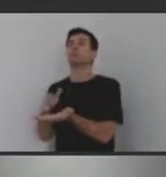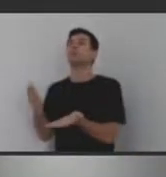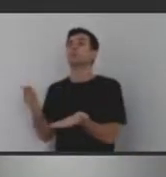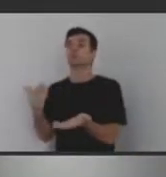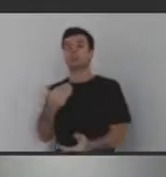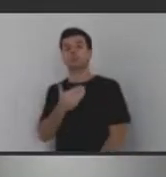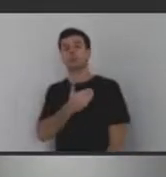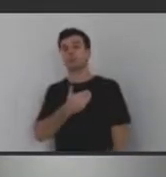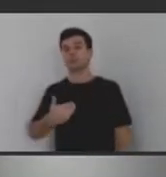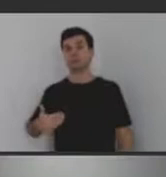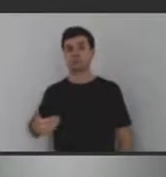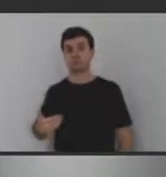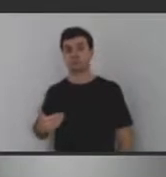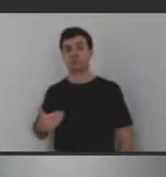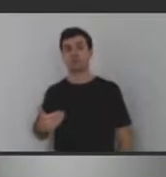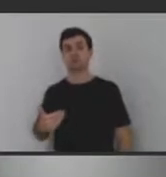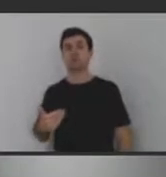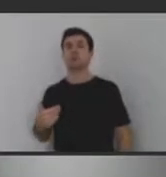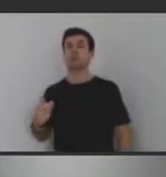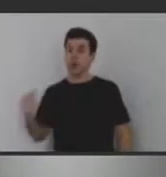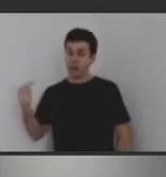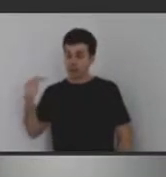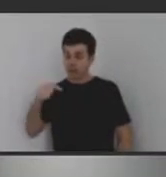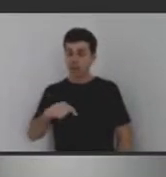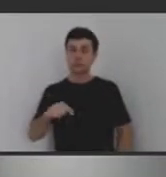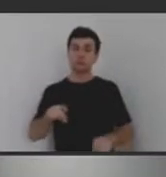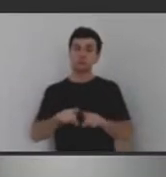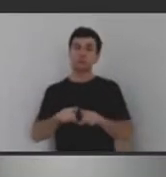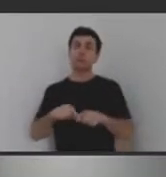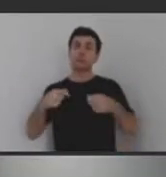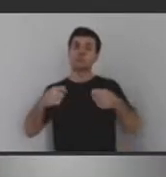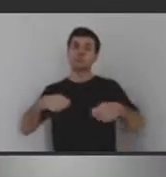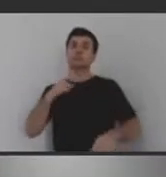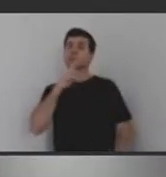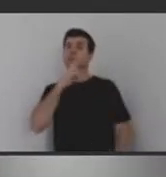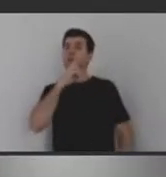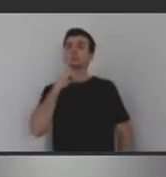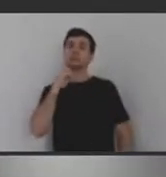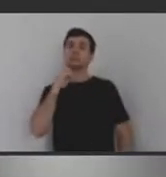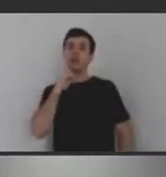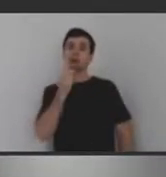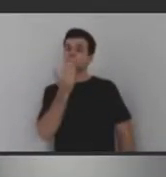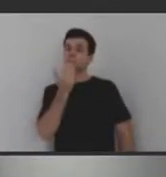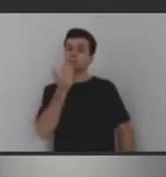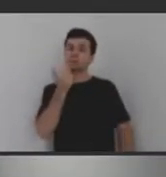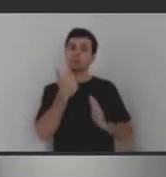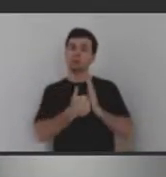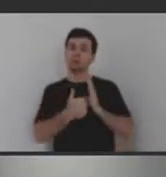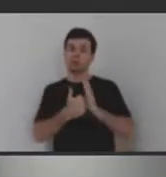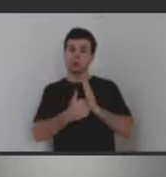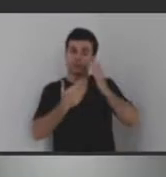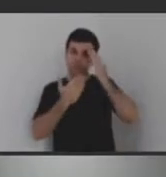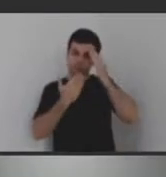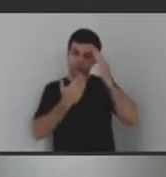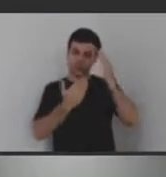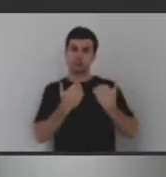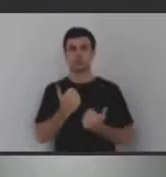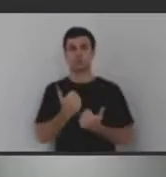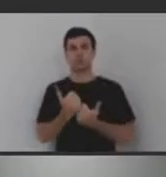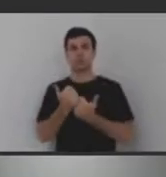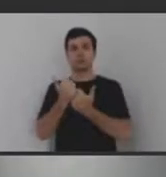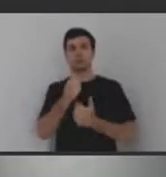que mande para nosso município também um restaurante Bom Prato. Desde já agradeço o apoio dos nobres.